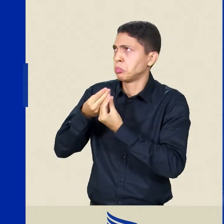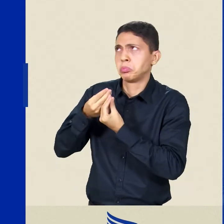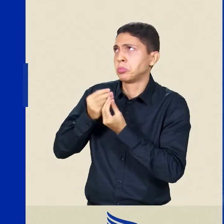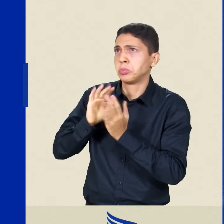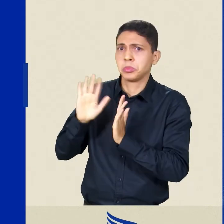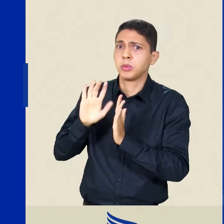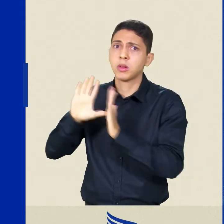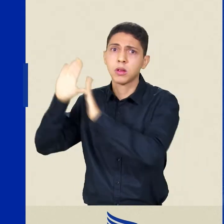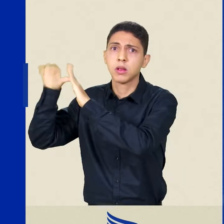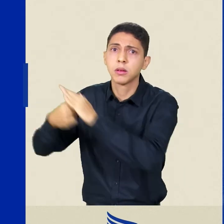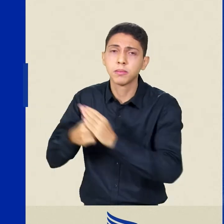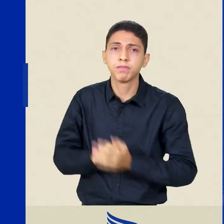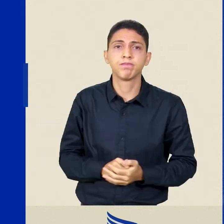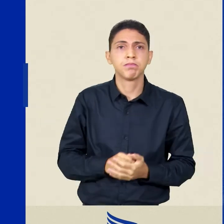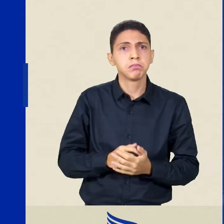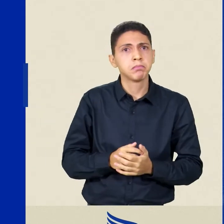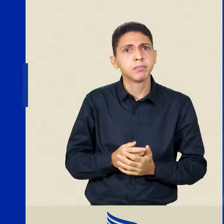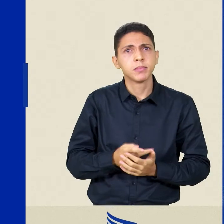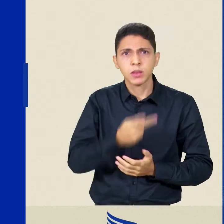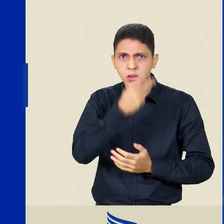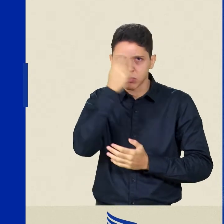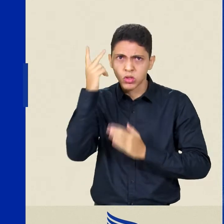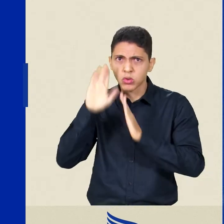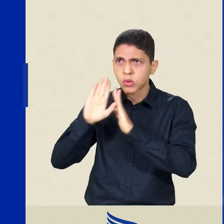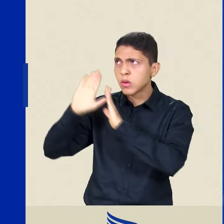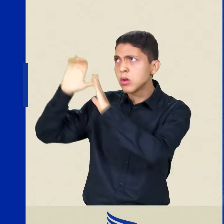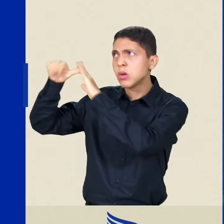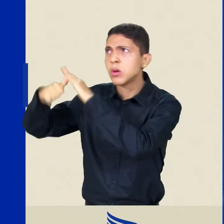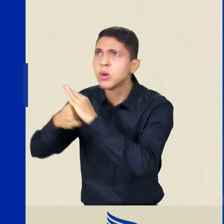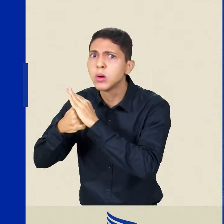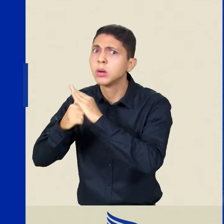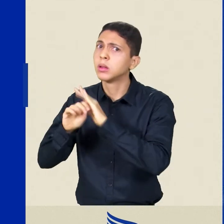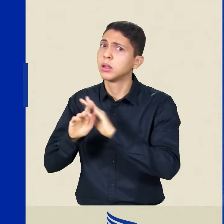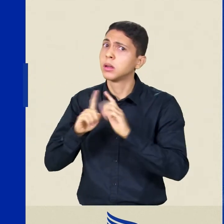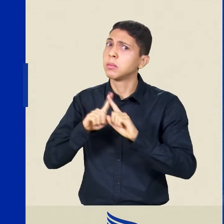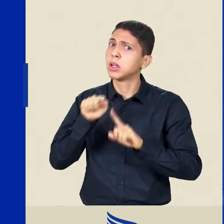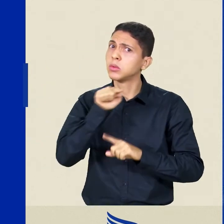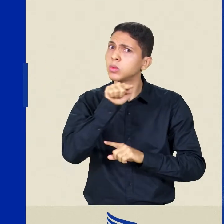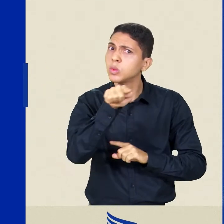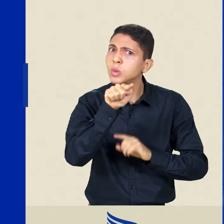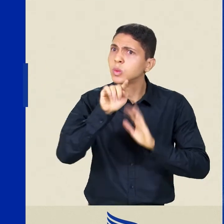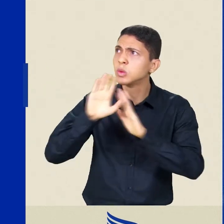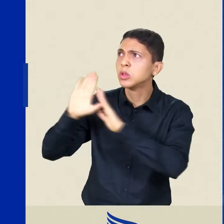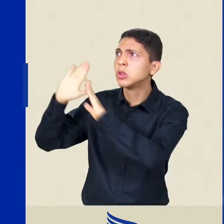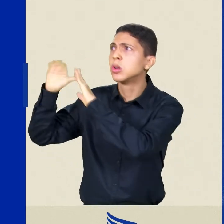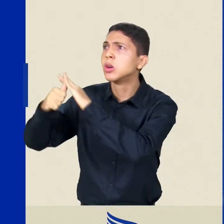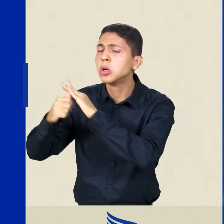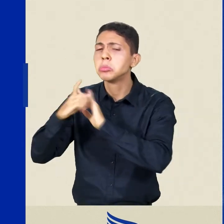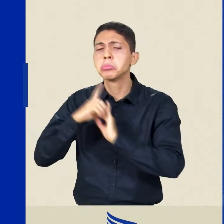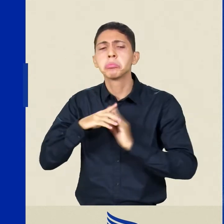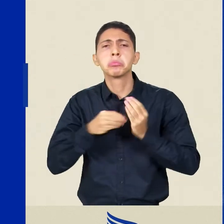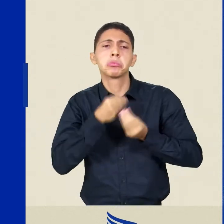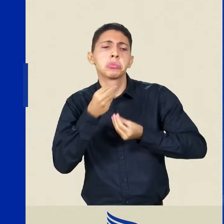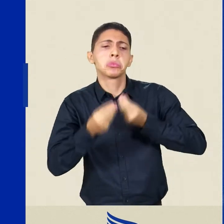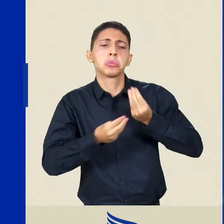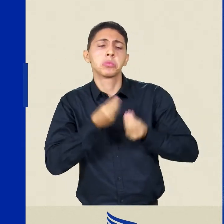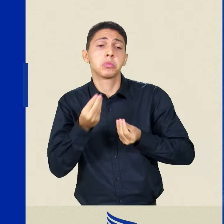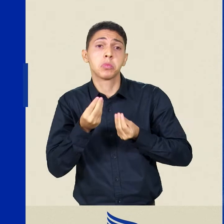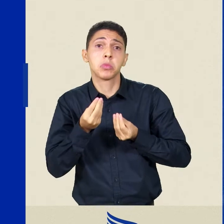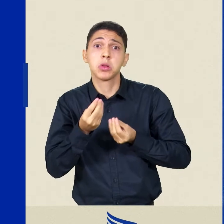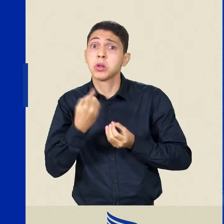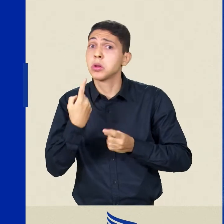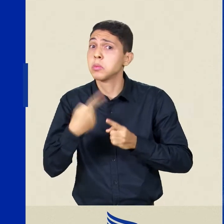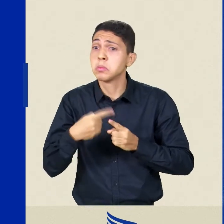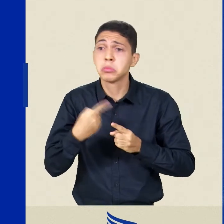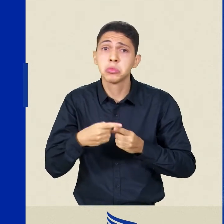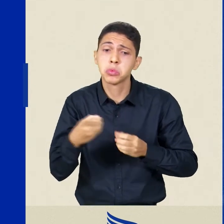Deus? Todavia, vós me roubais e dizeis: em que te roubamos? Nos dízimos e nas ofertas